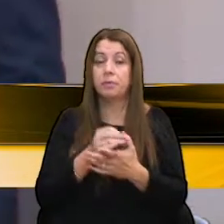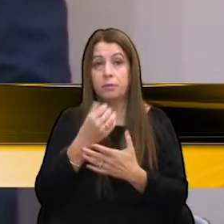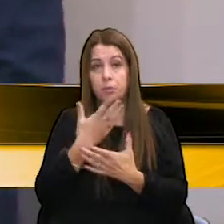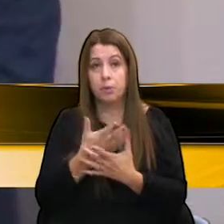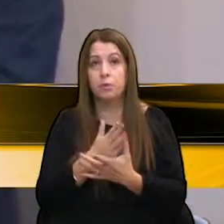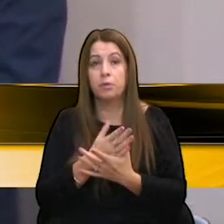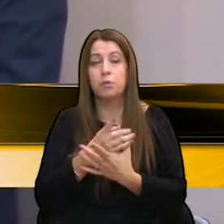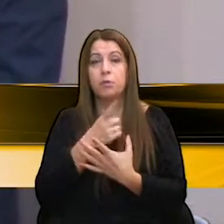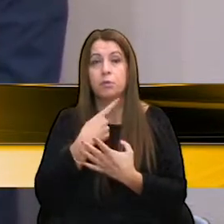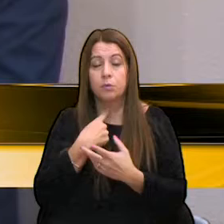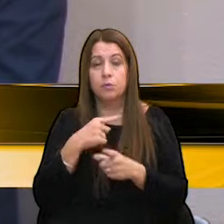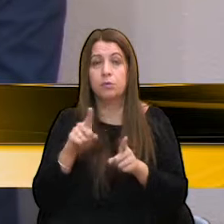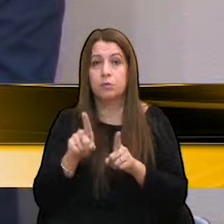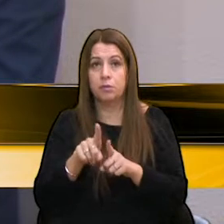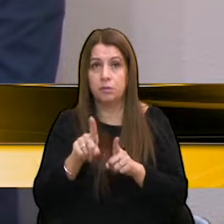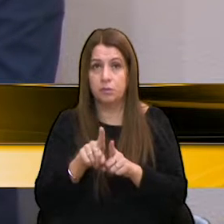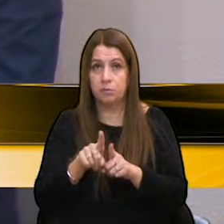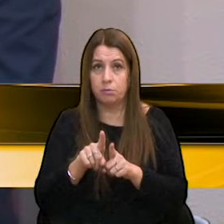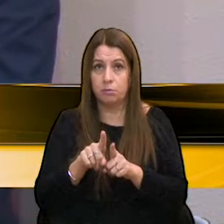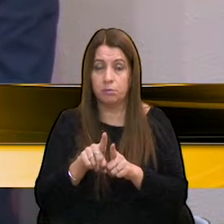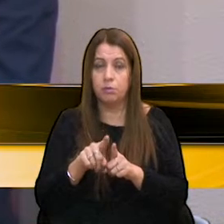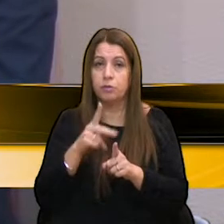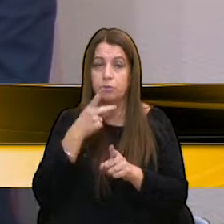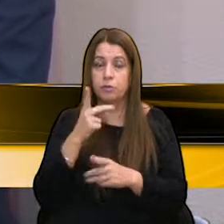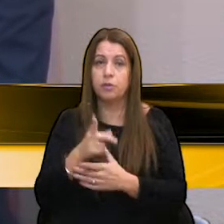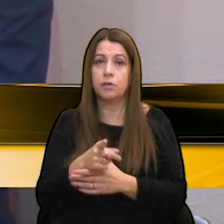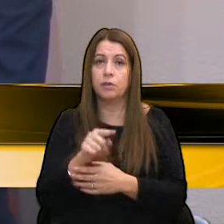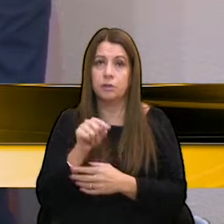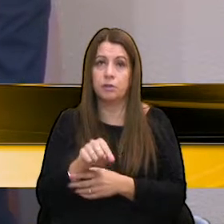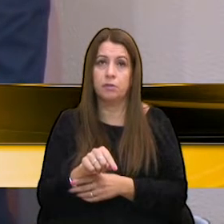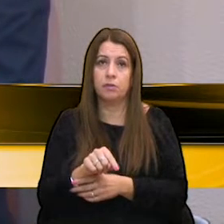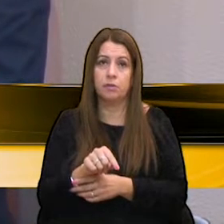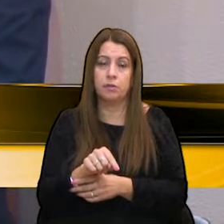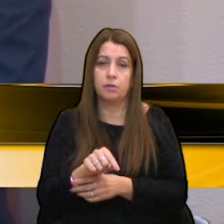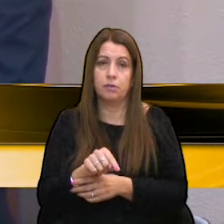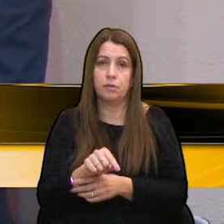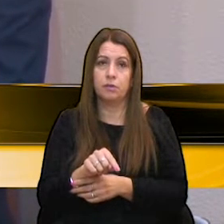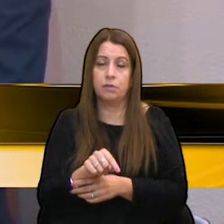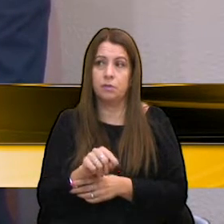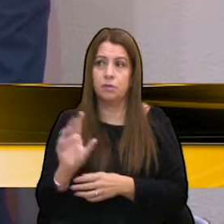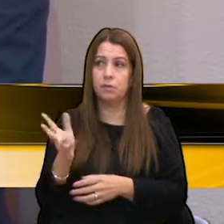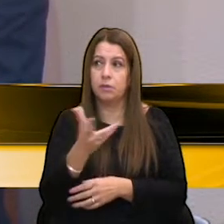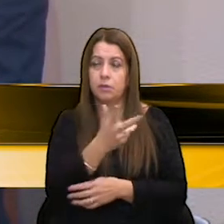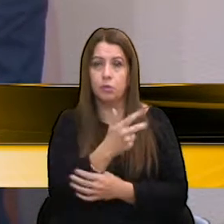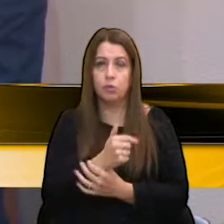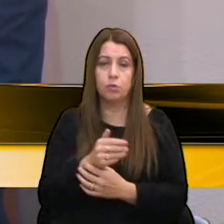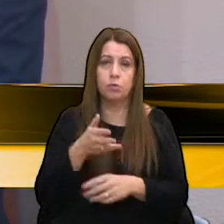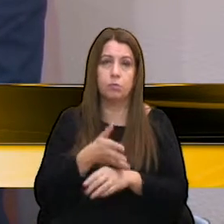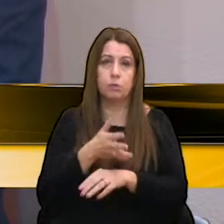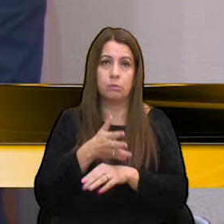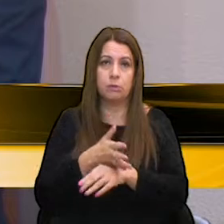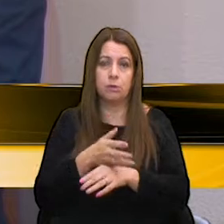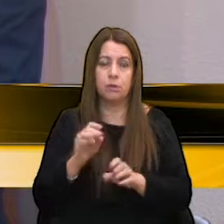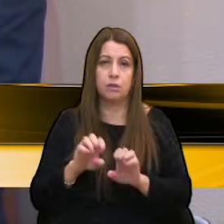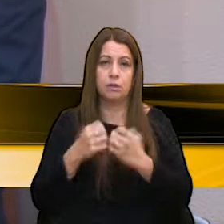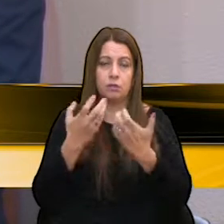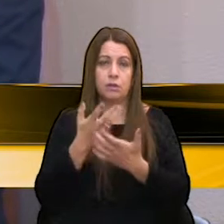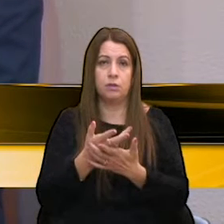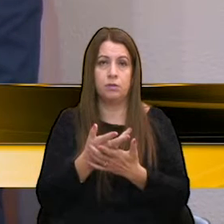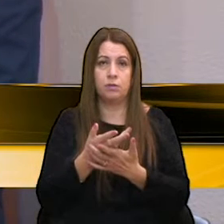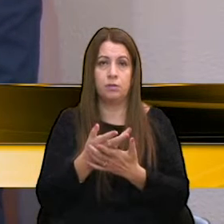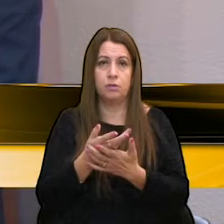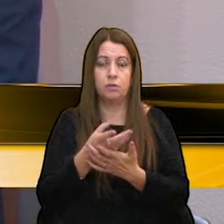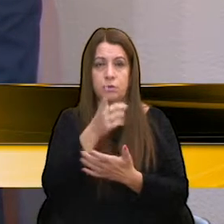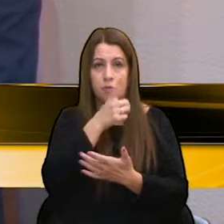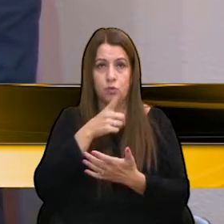Bom, eu gostaria também de enaltecer aqui a todos que participaram deste evento que aconteceu